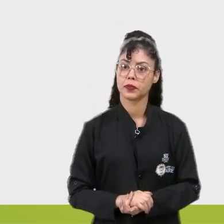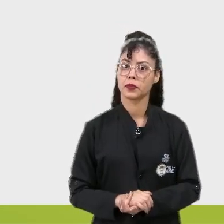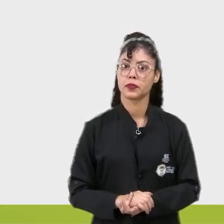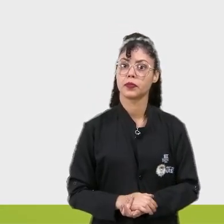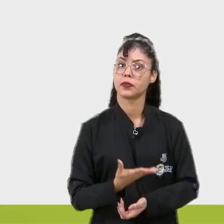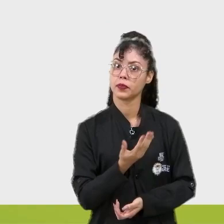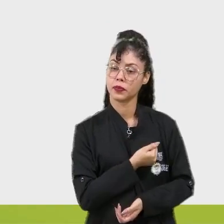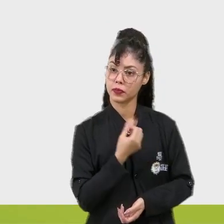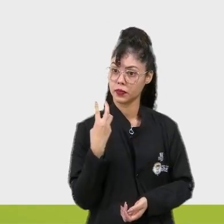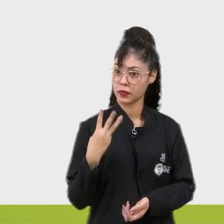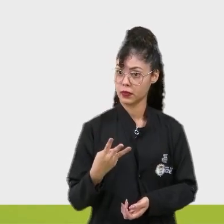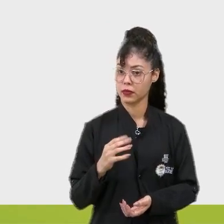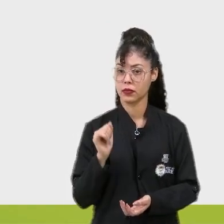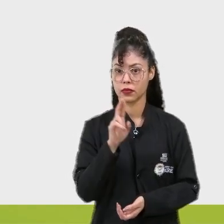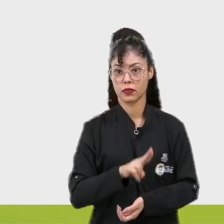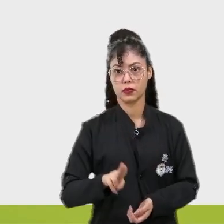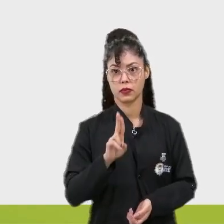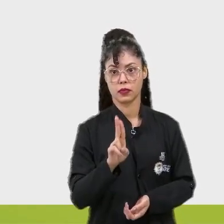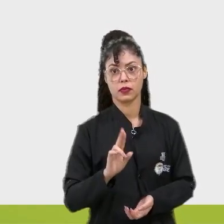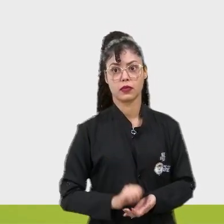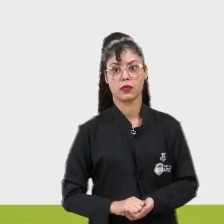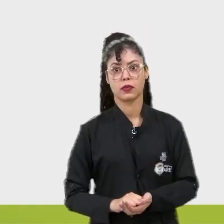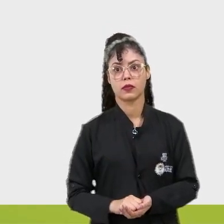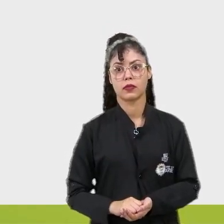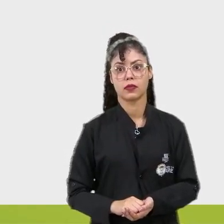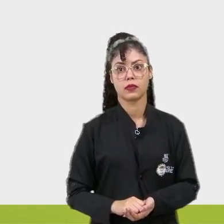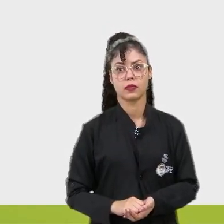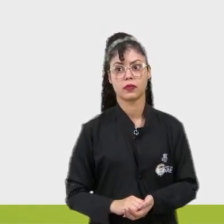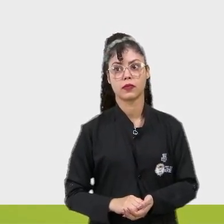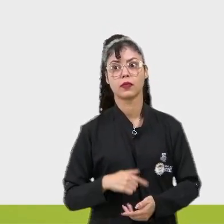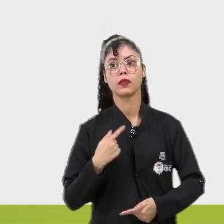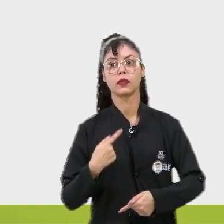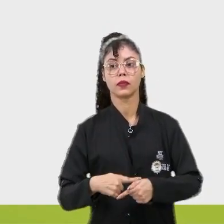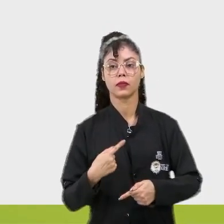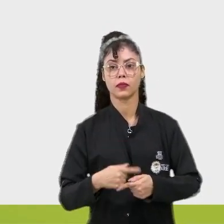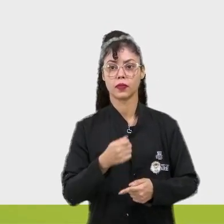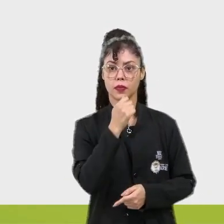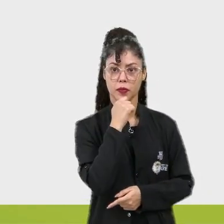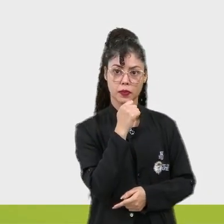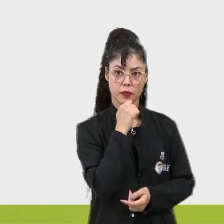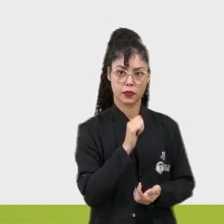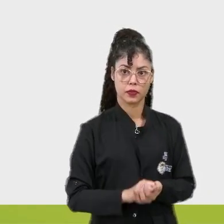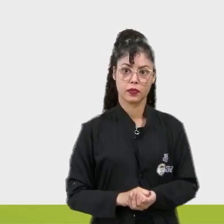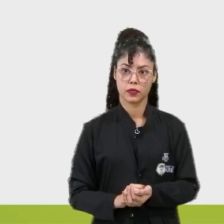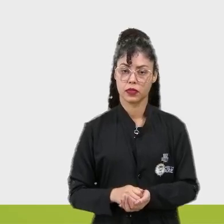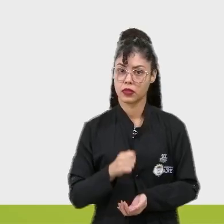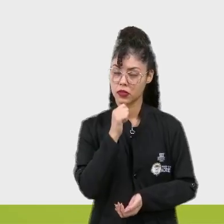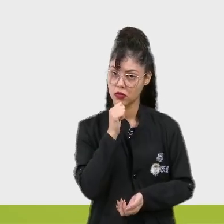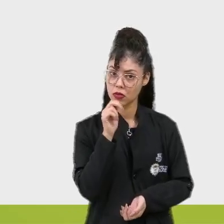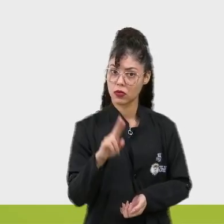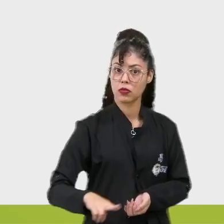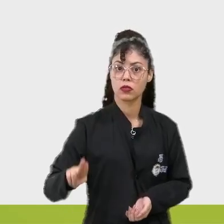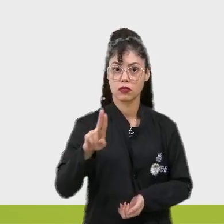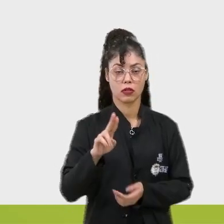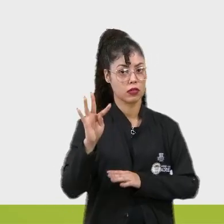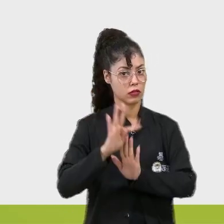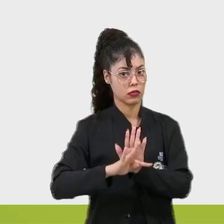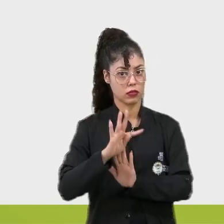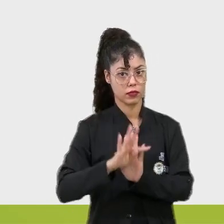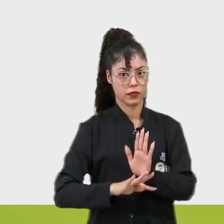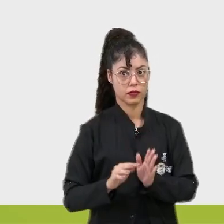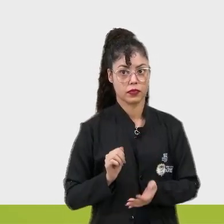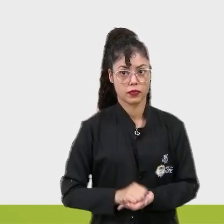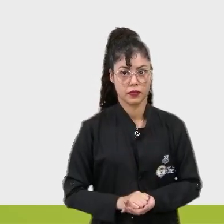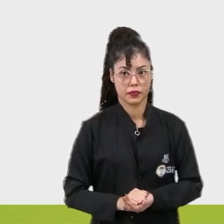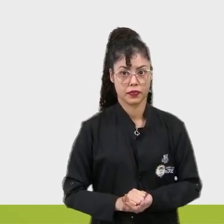de número 3, uso gramatical do sujeito indeterminado. Isso aqui é muito bacana para vocês utilizarem aí no texto de vocês,